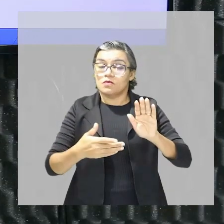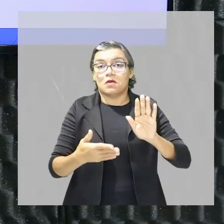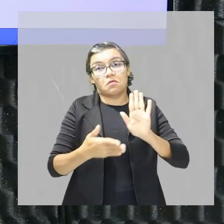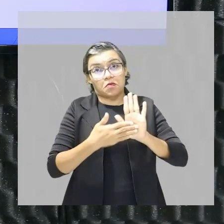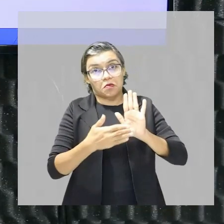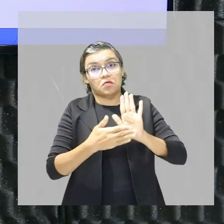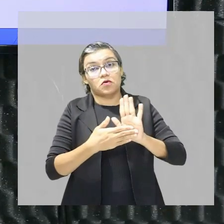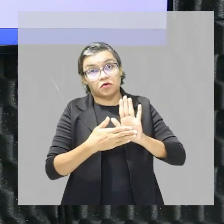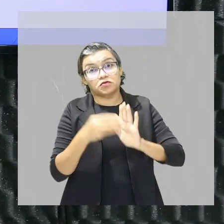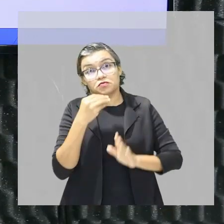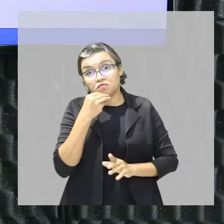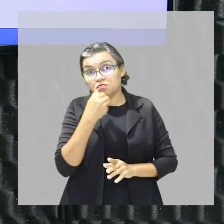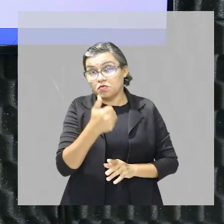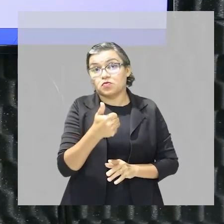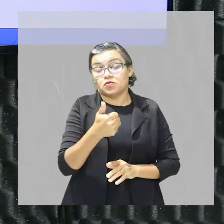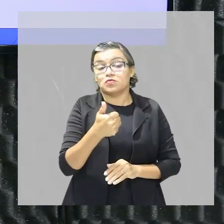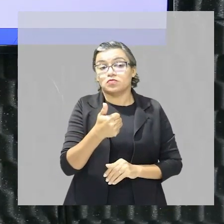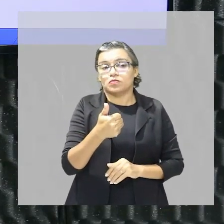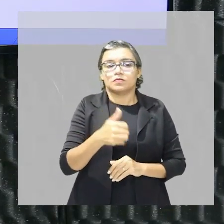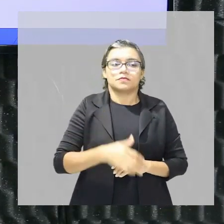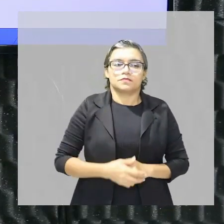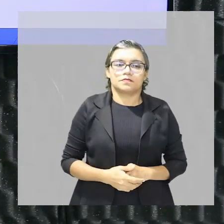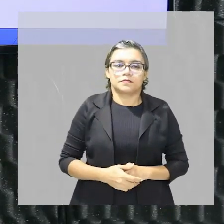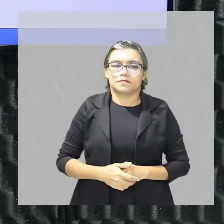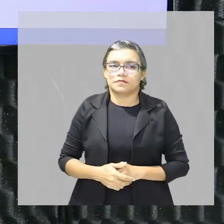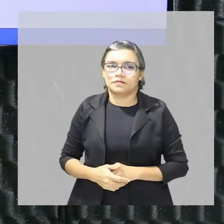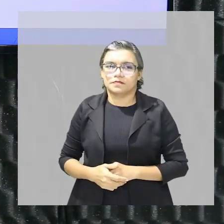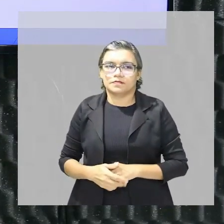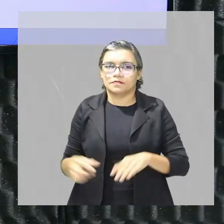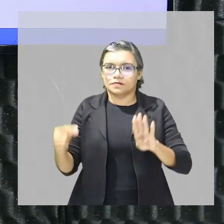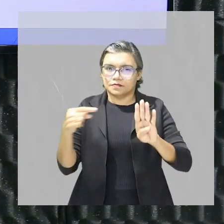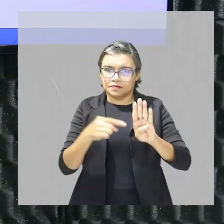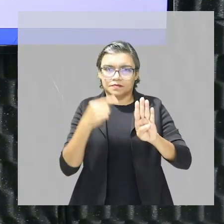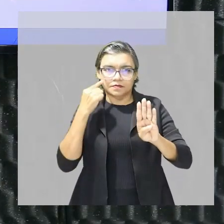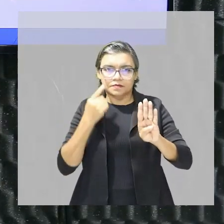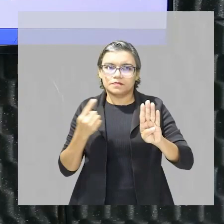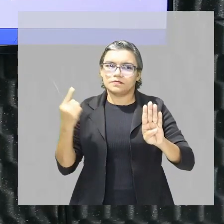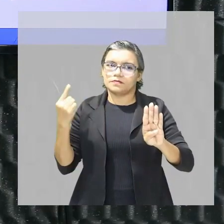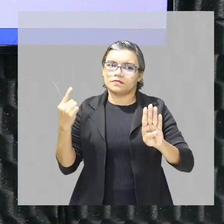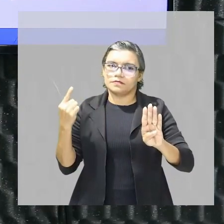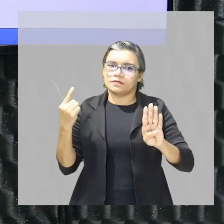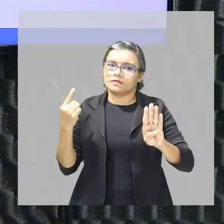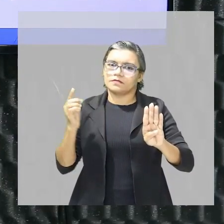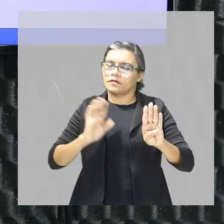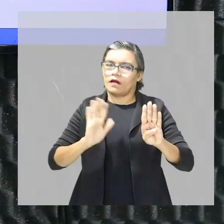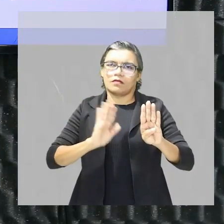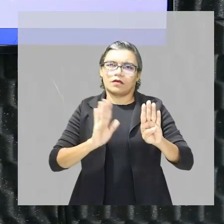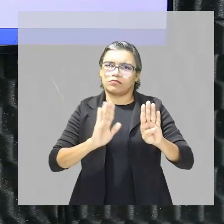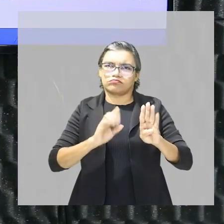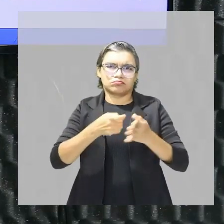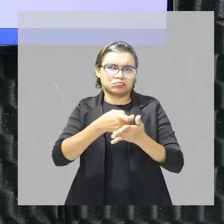bem-vinda né por assim dizer baseado na explicação mitológica bom você não vai ver nem no texto 1 nem no texto 2 o mito